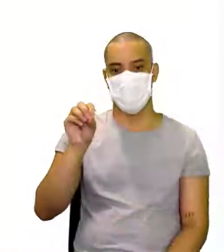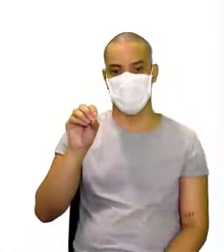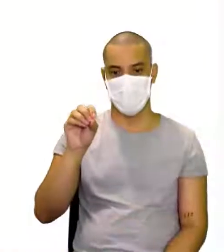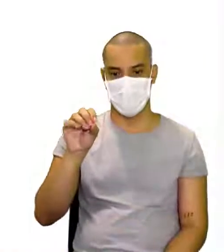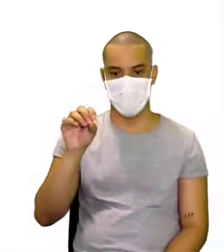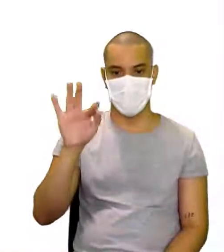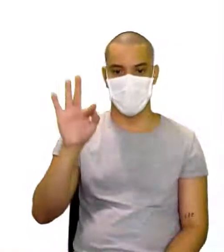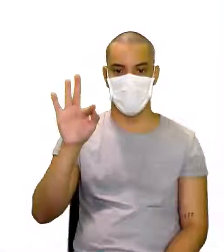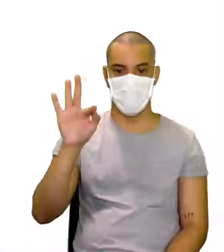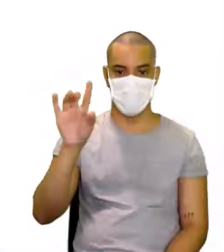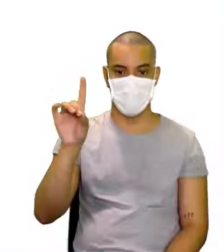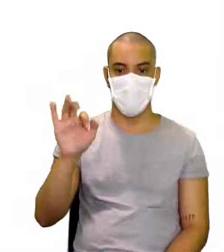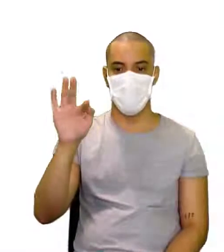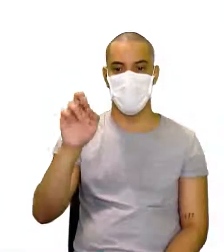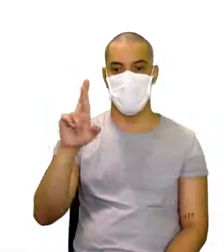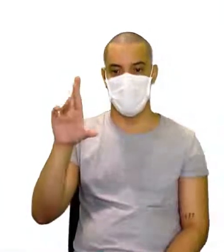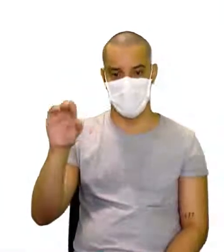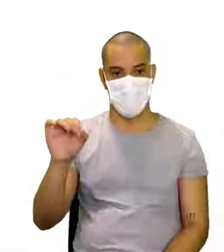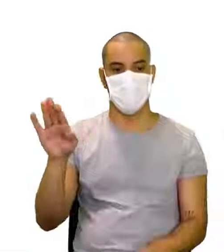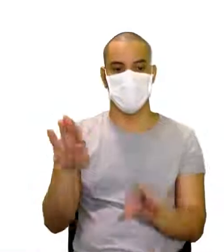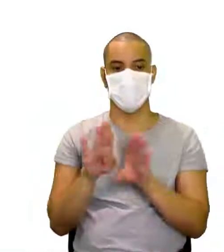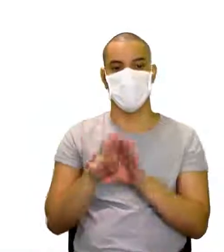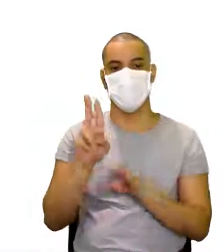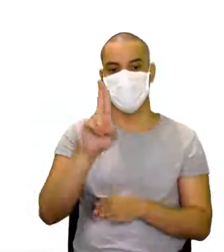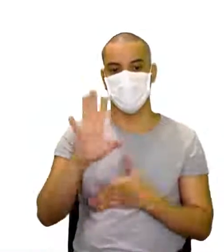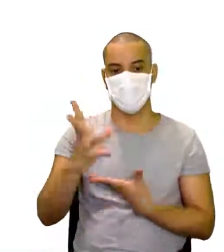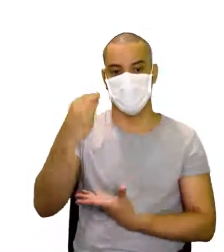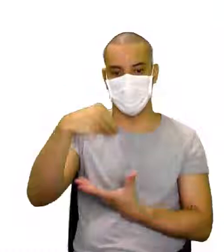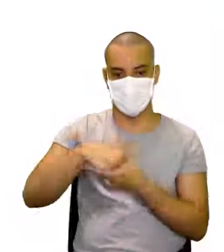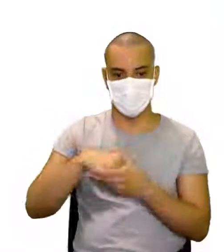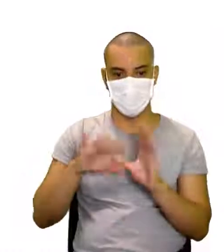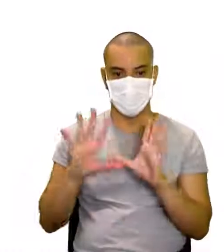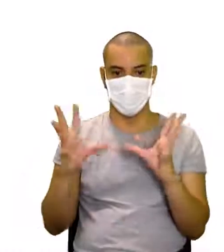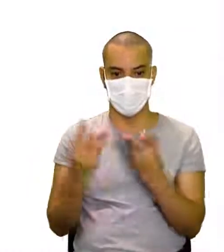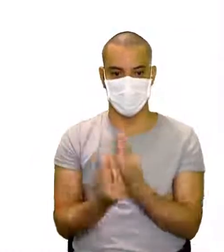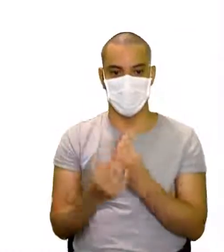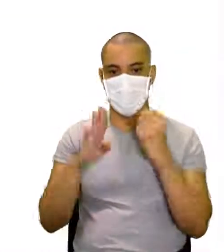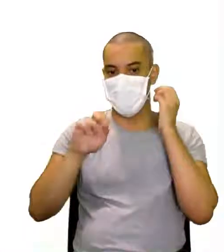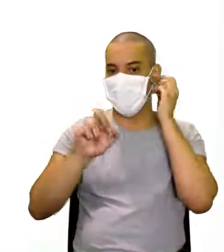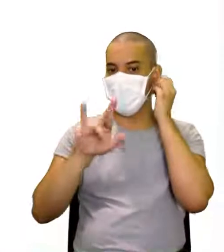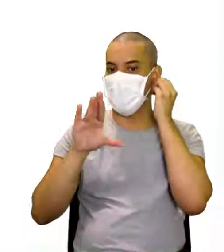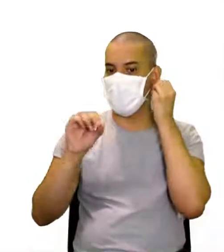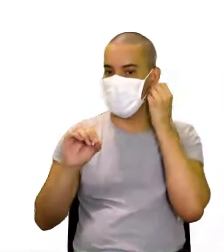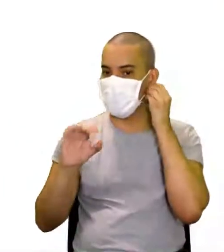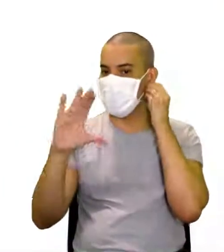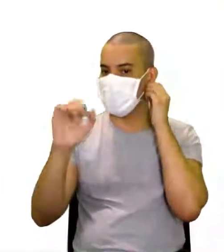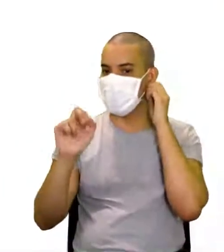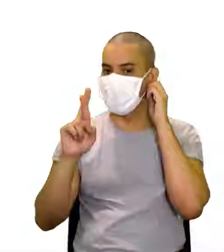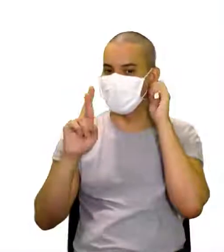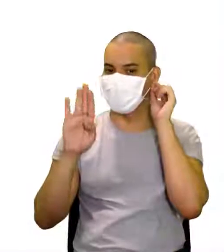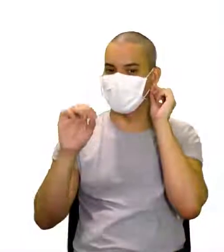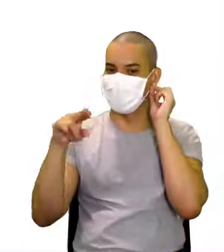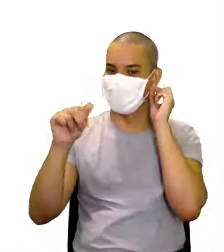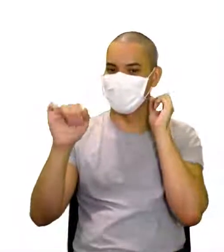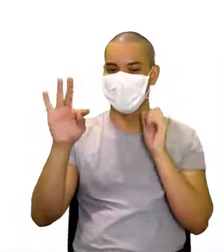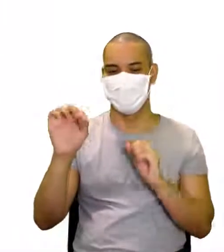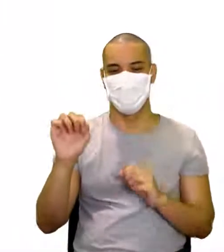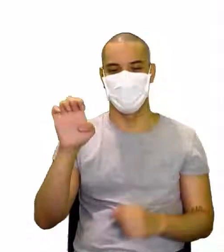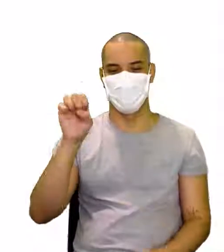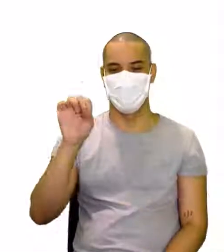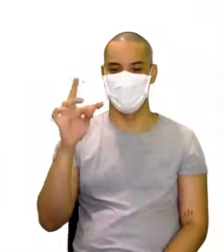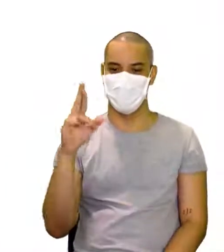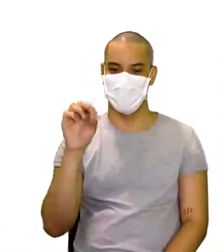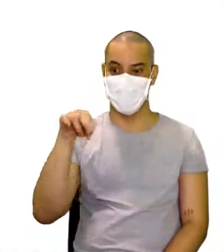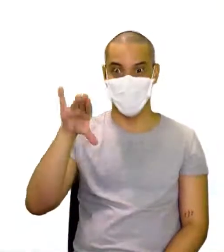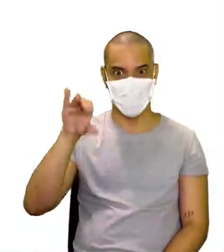mais utilizados são aqueles constituídos de bário, carbonato de estrôncio, olha o estrôncio aqui de